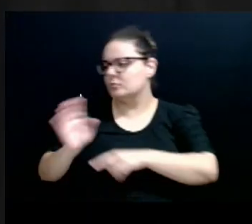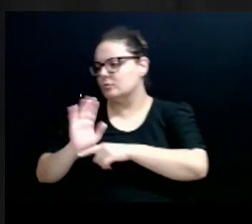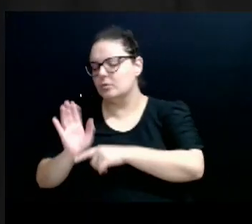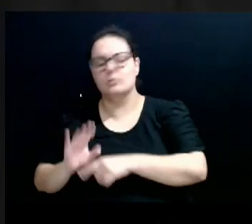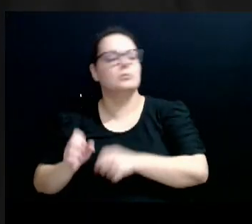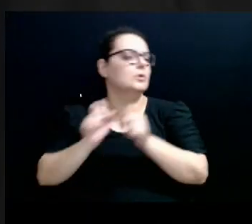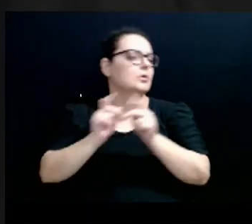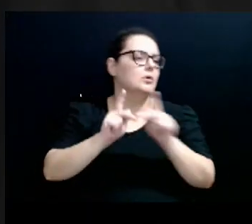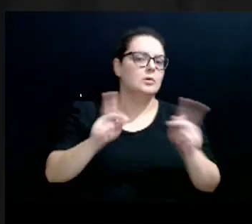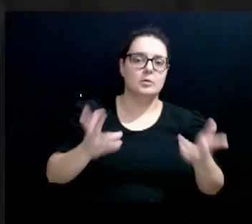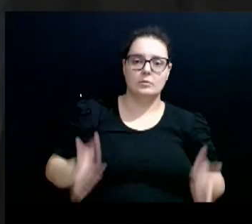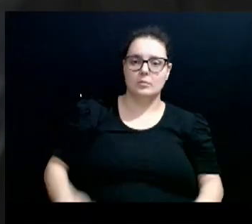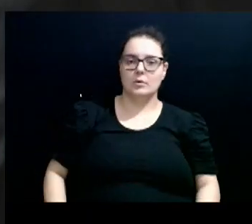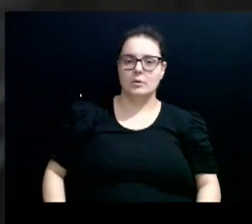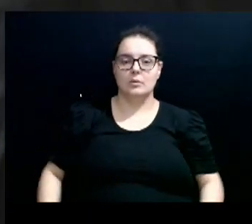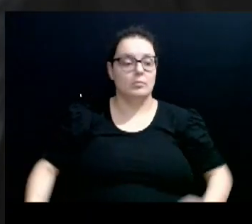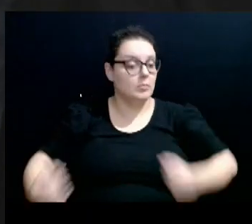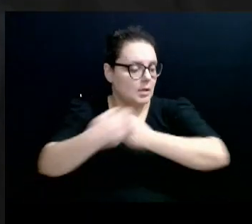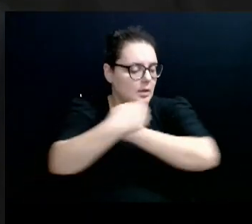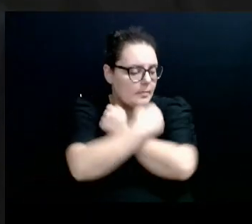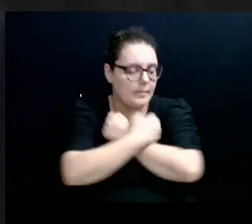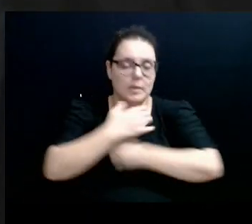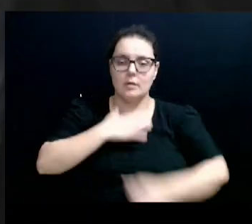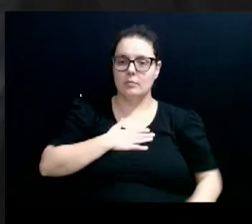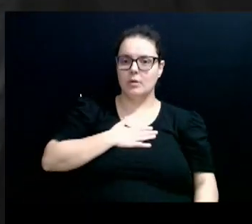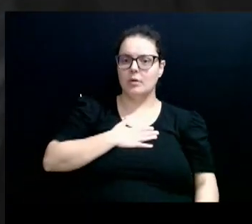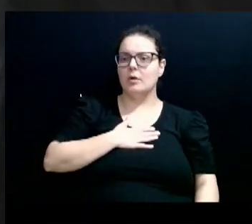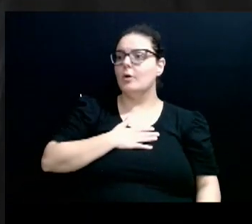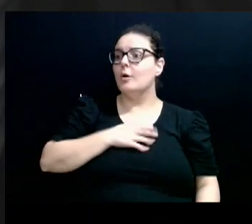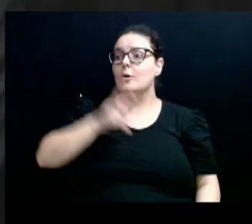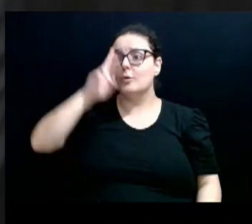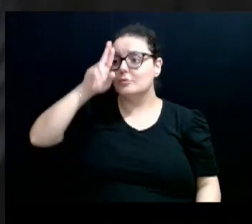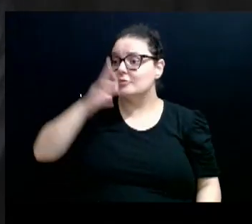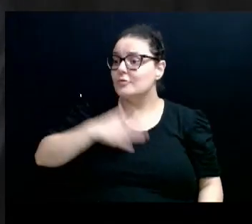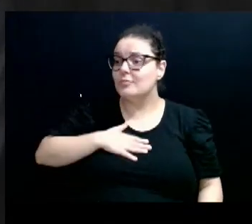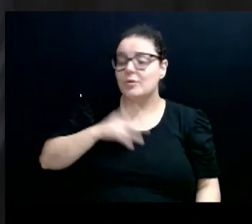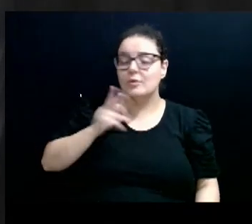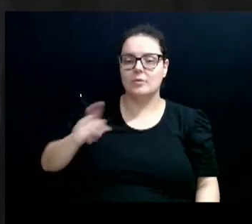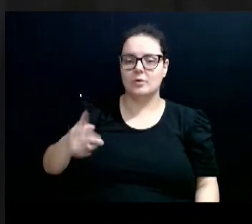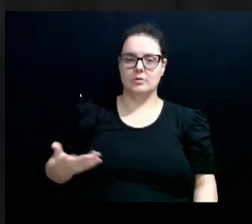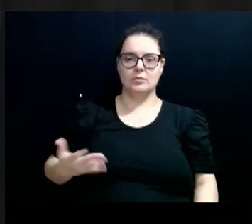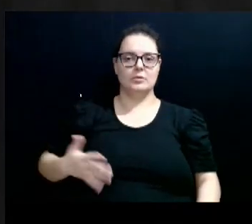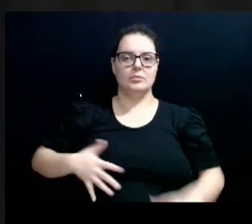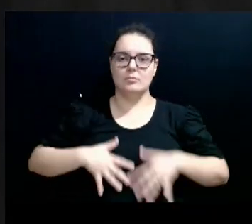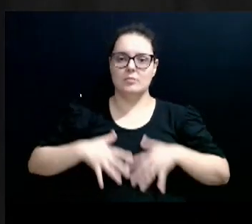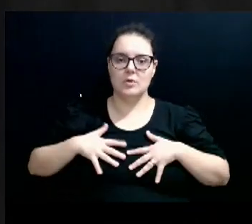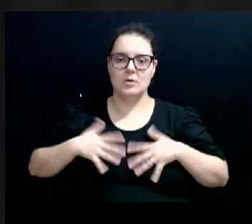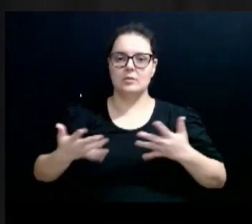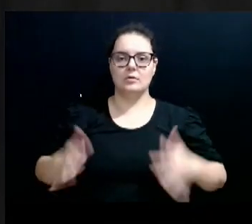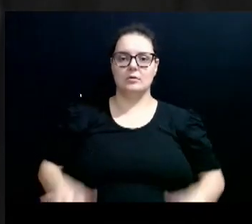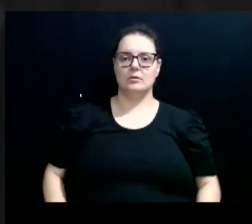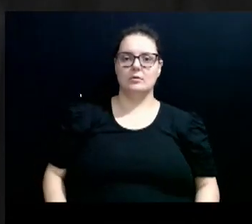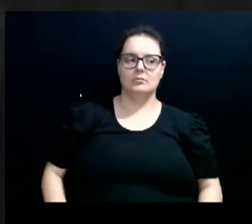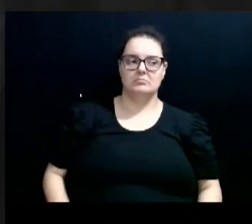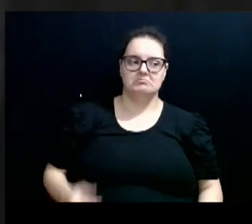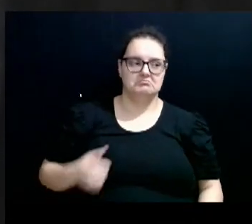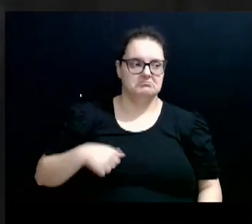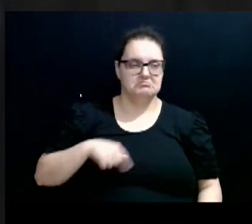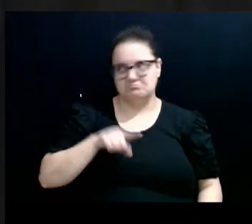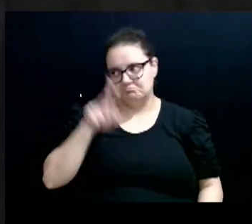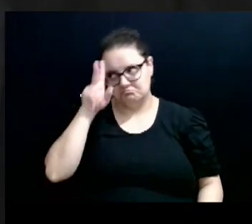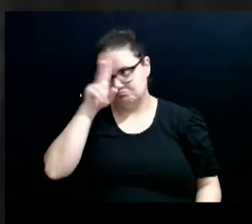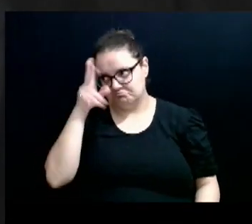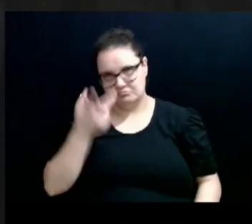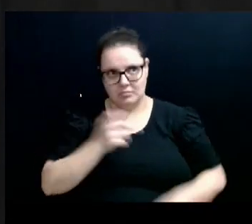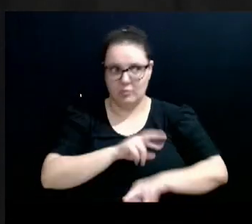me abraçam. O senhor foi meu professor, sabe, aquele orgulho, o senhor foi meu professor, eu nem lembro mais, né? Mas,